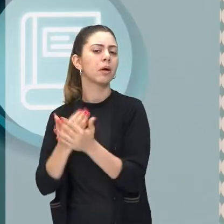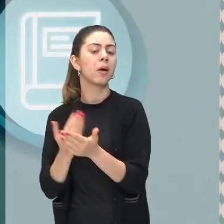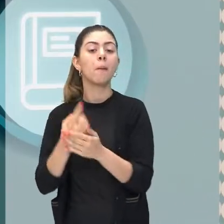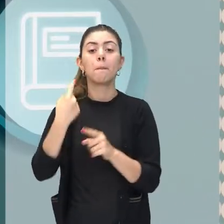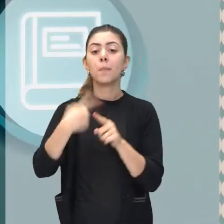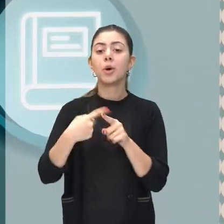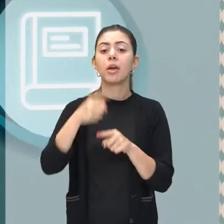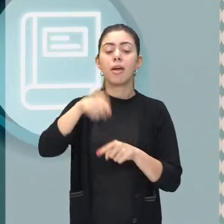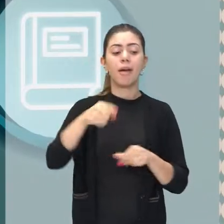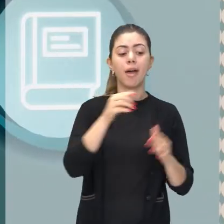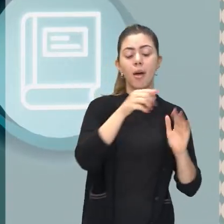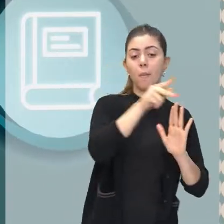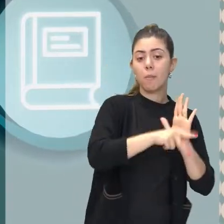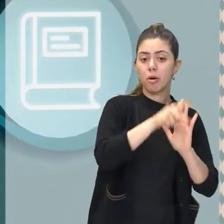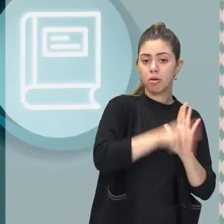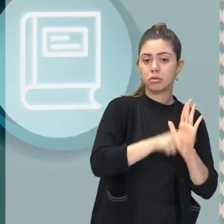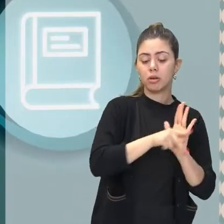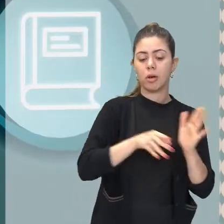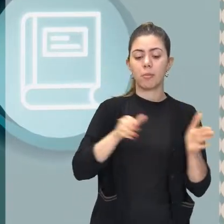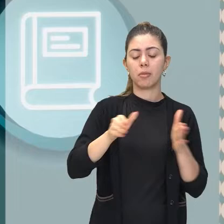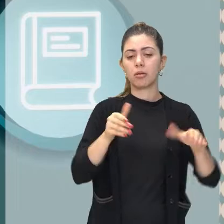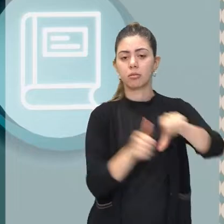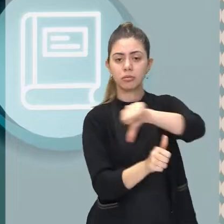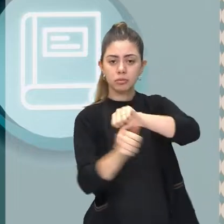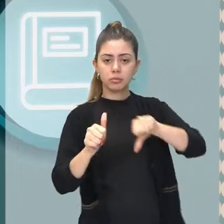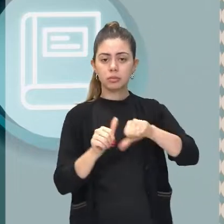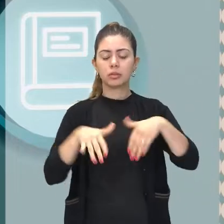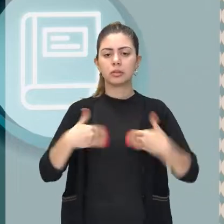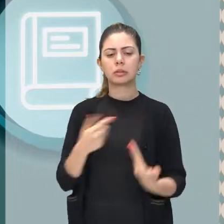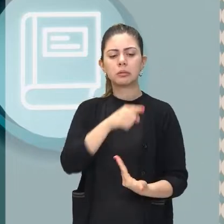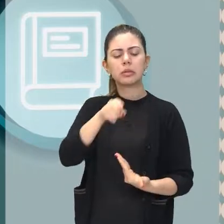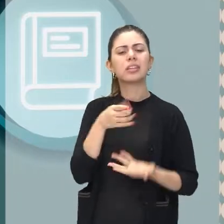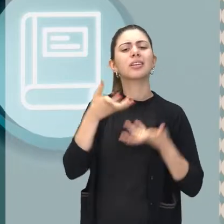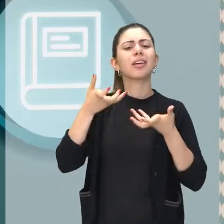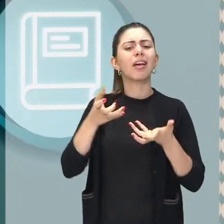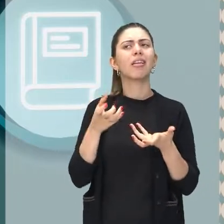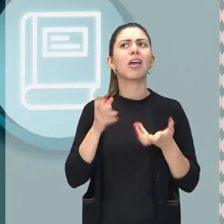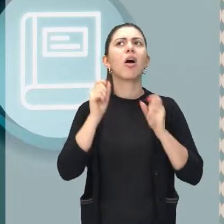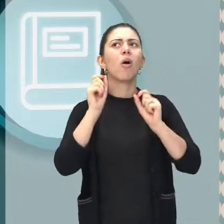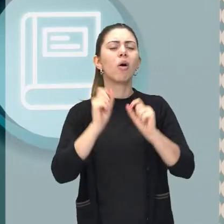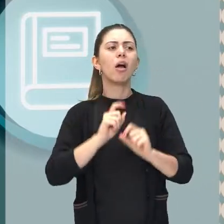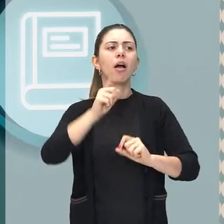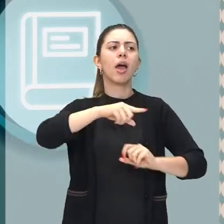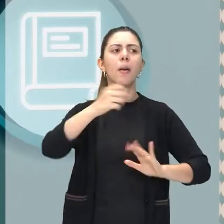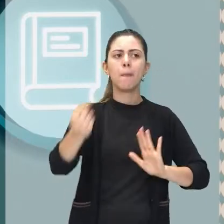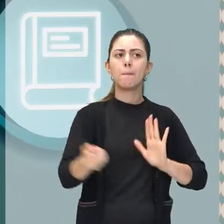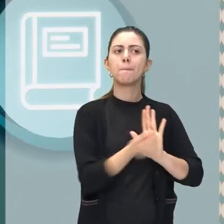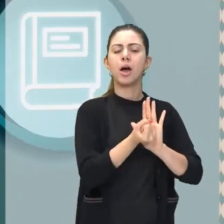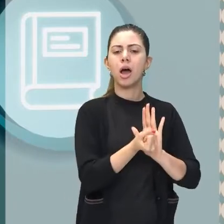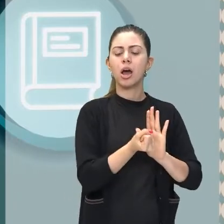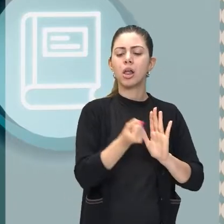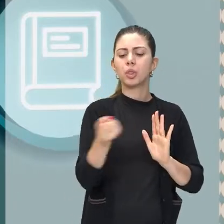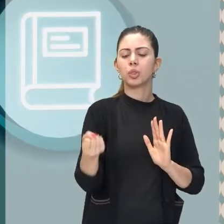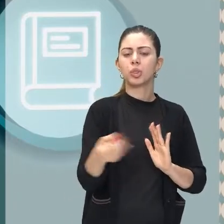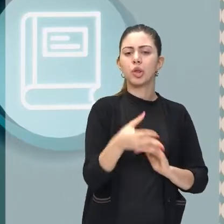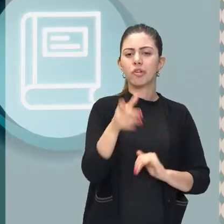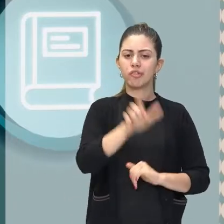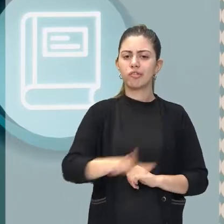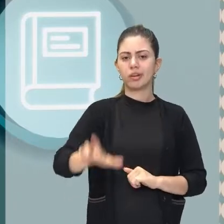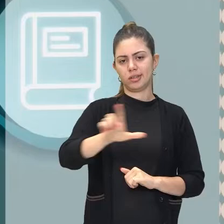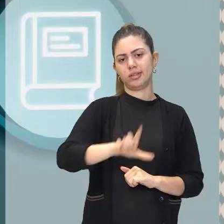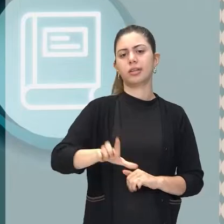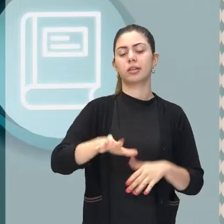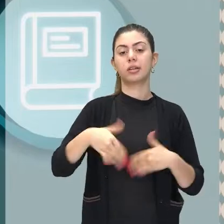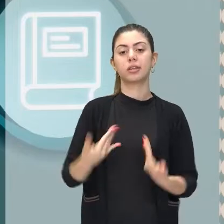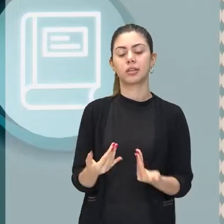período de transição, né? Então ali eles já estavam buscando a identidade literária para formar